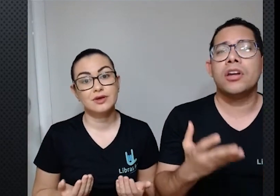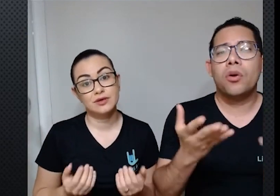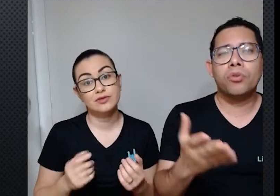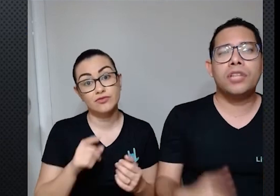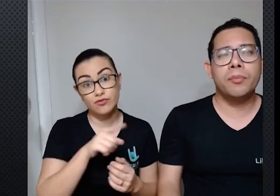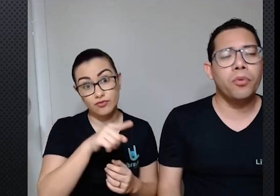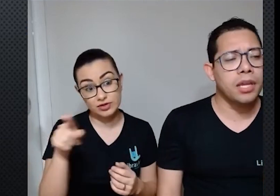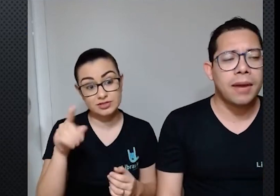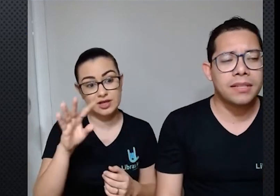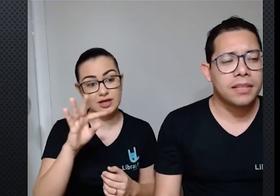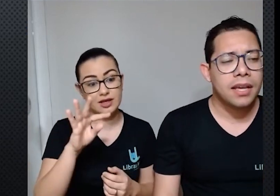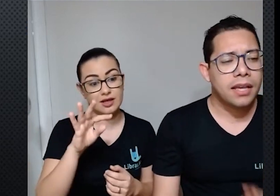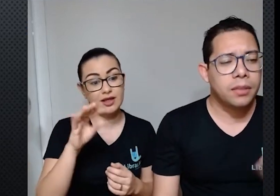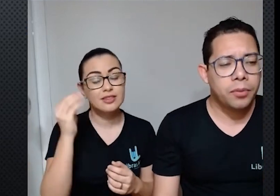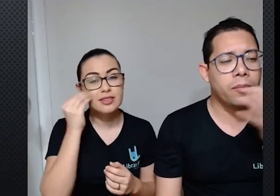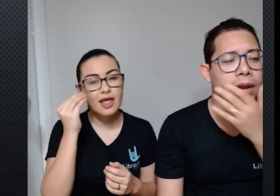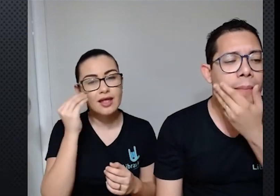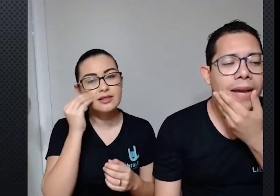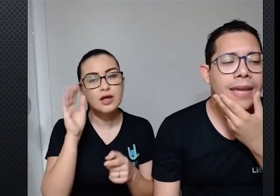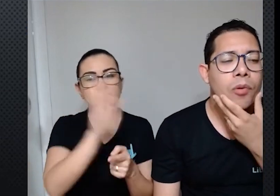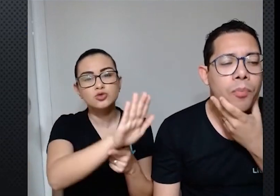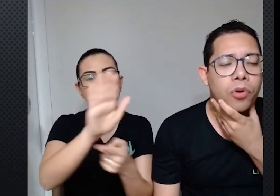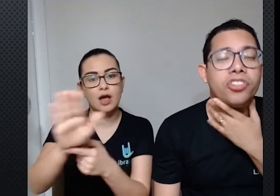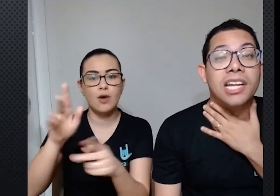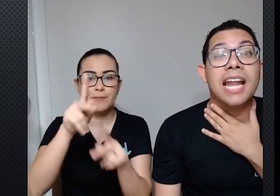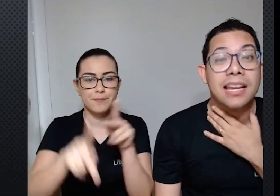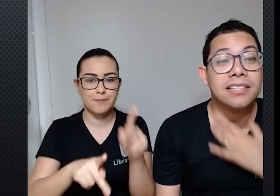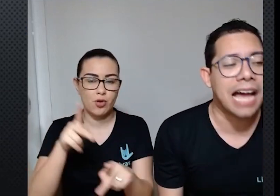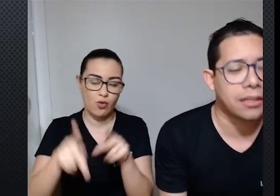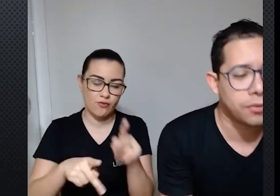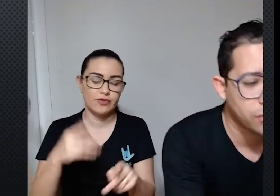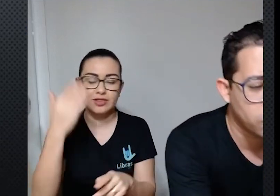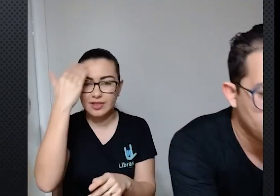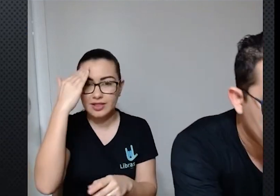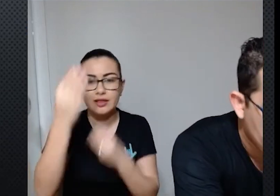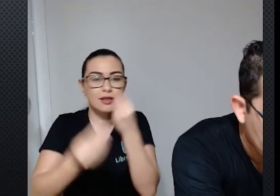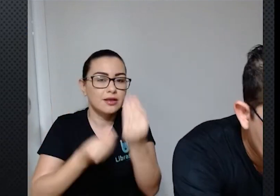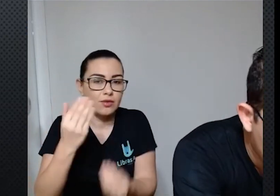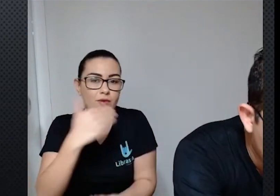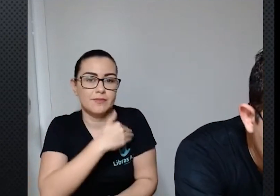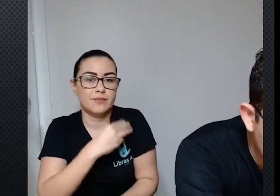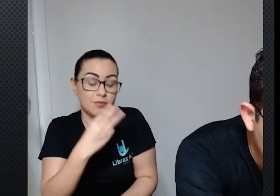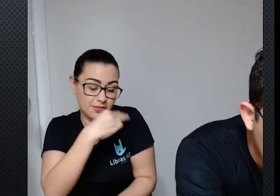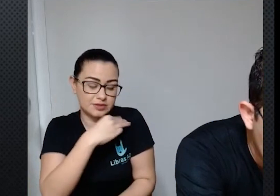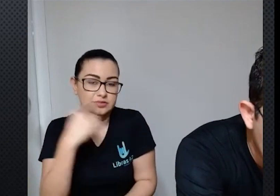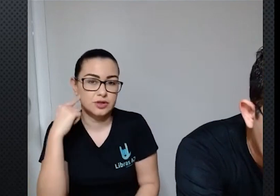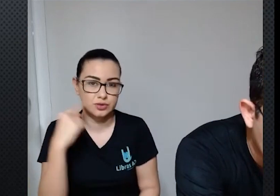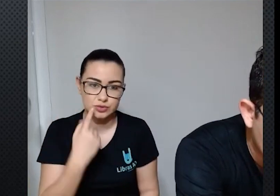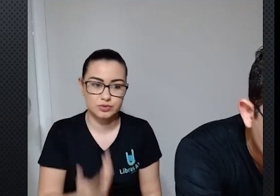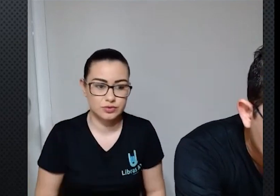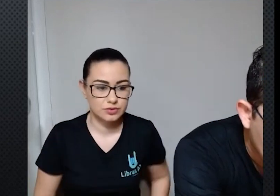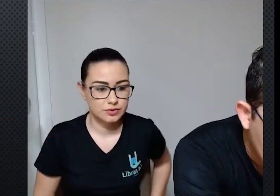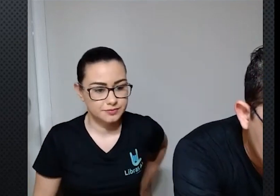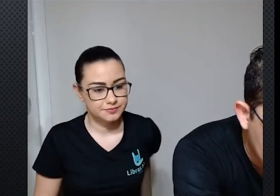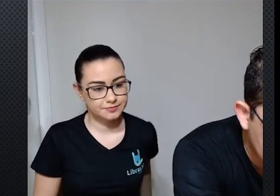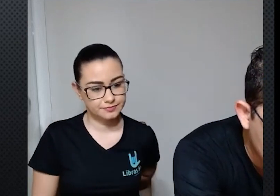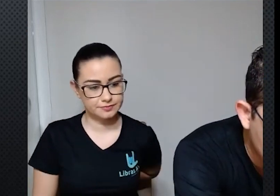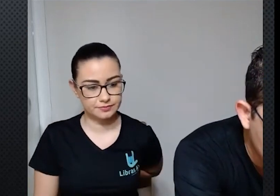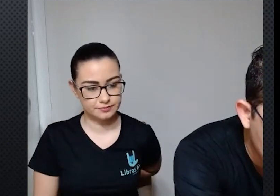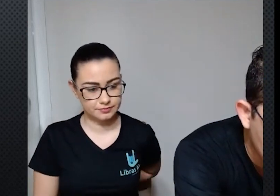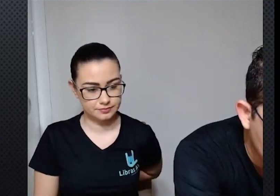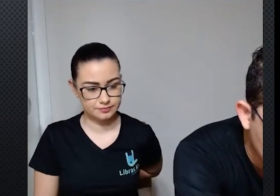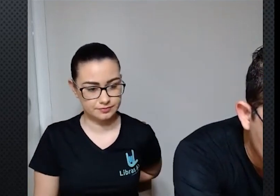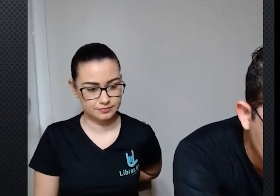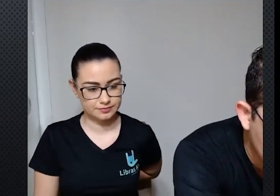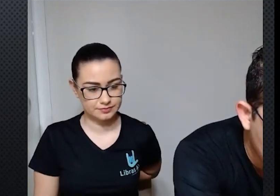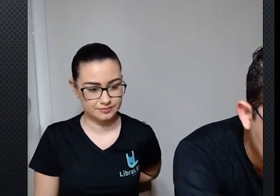pode contribuir, mas esse problema aí é um pouco generalizado, viu? É um pouco generalizado. A Alessandra falou